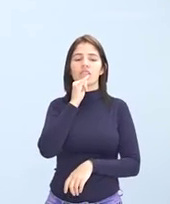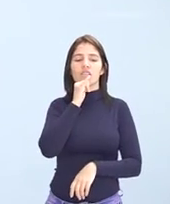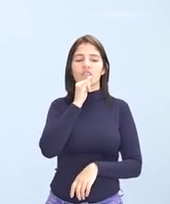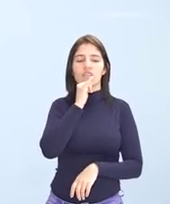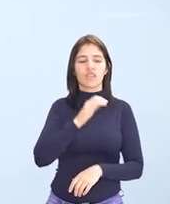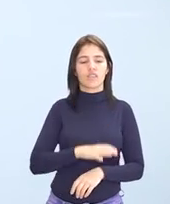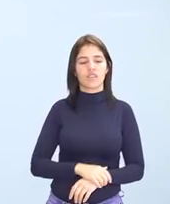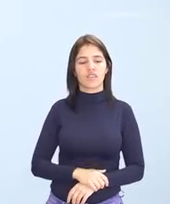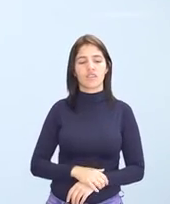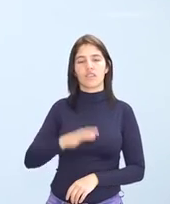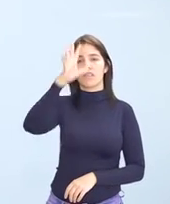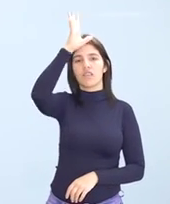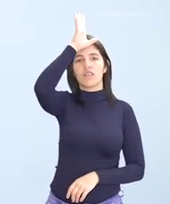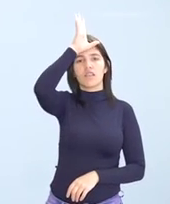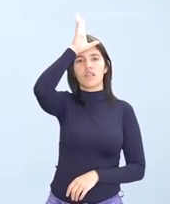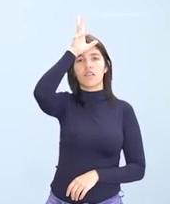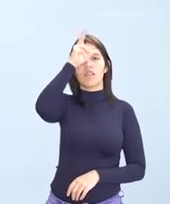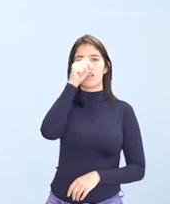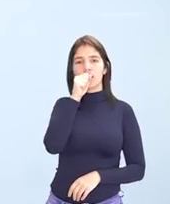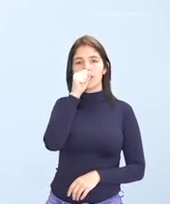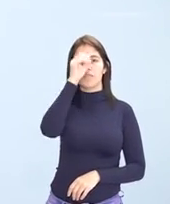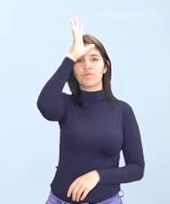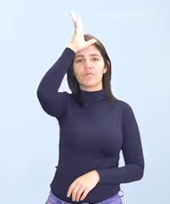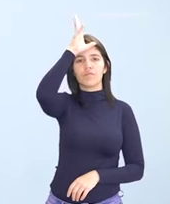exemplo: galinha.